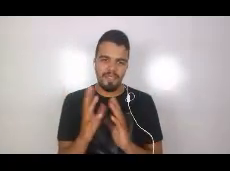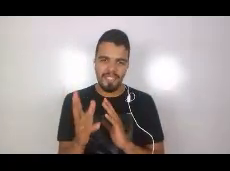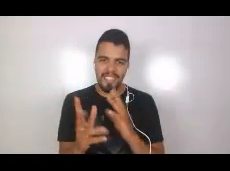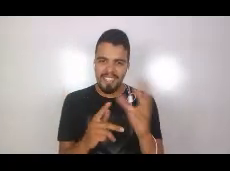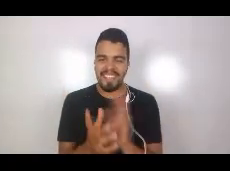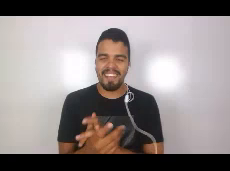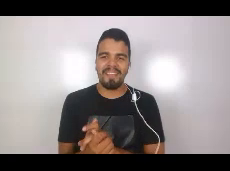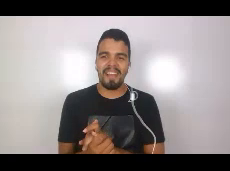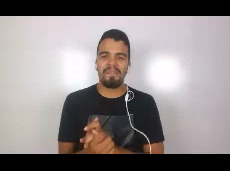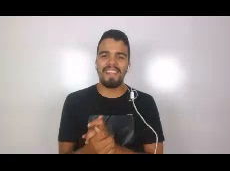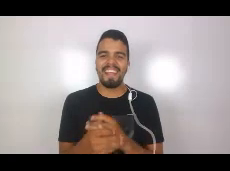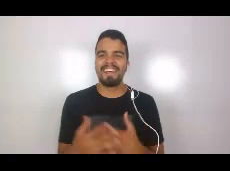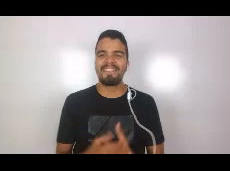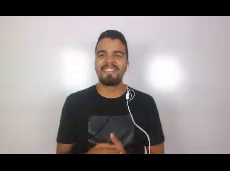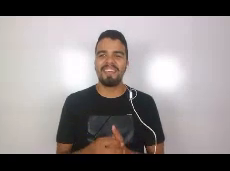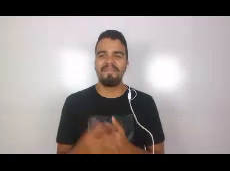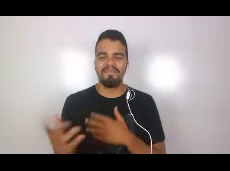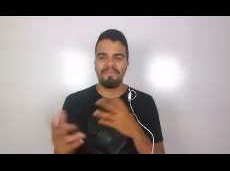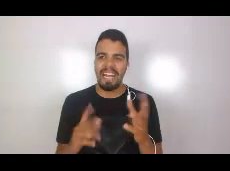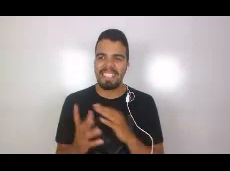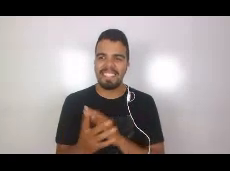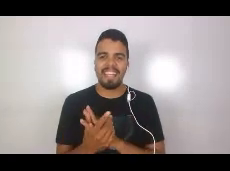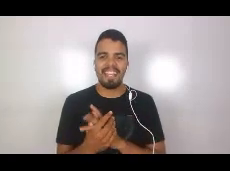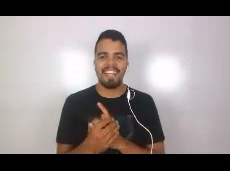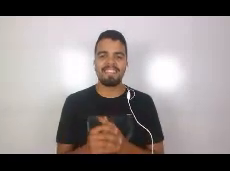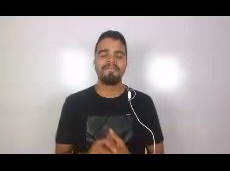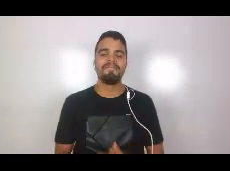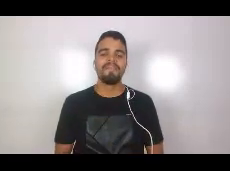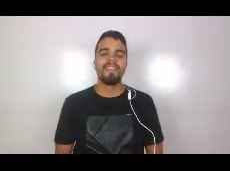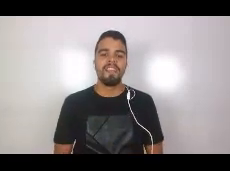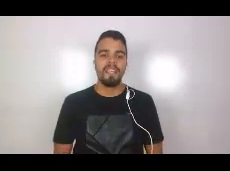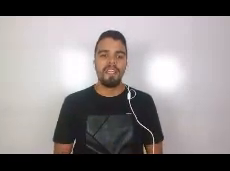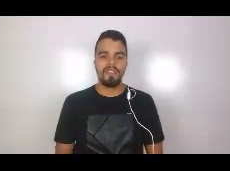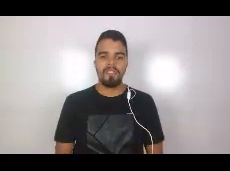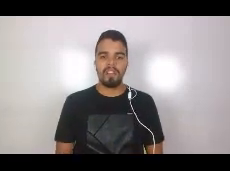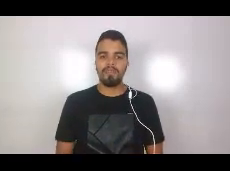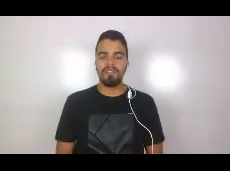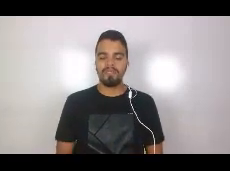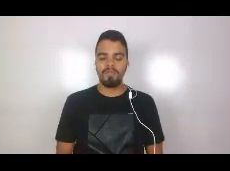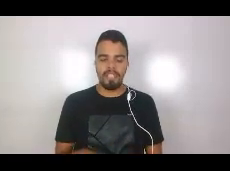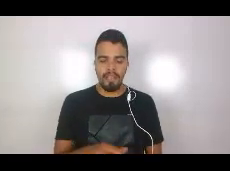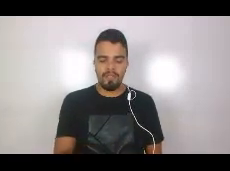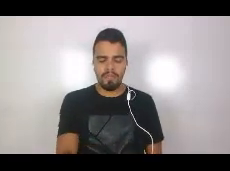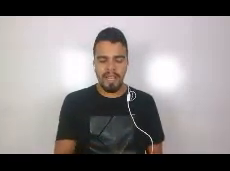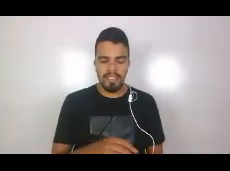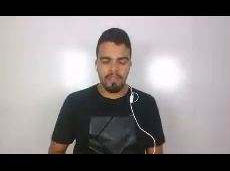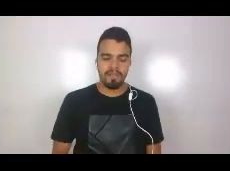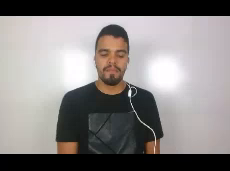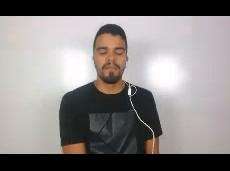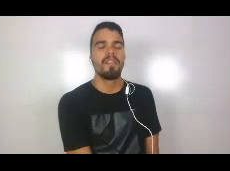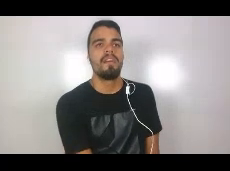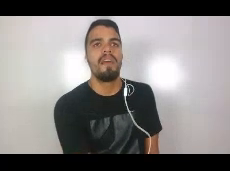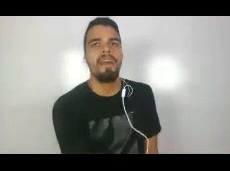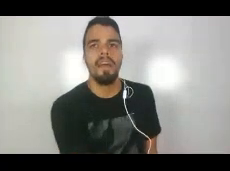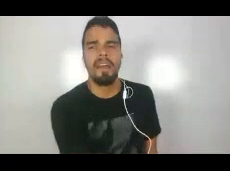certamente você, né, vai aprender aí o que mais interessa. E nós colocamos nos diálogos